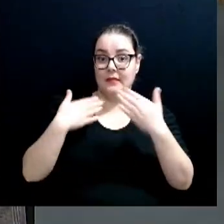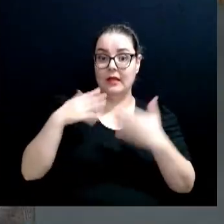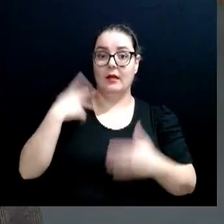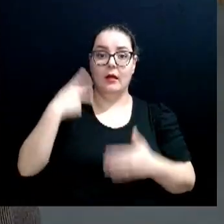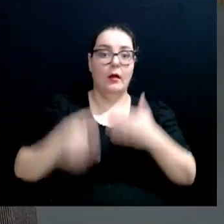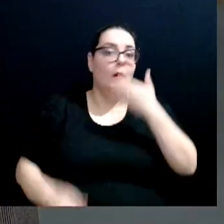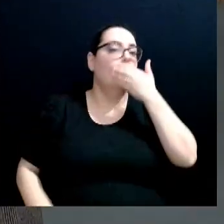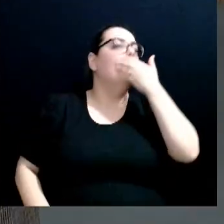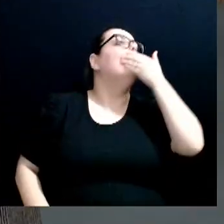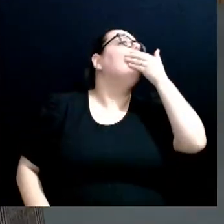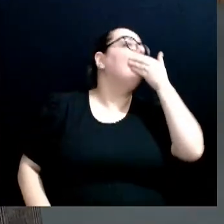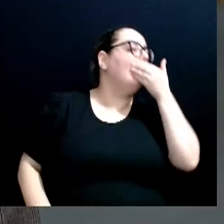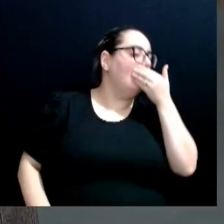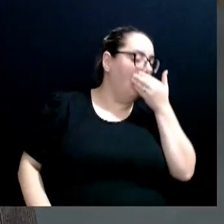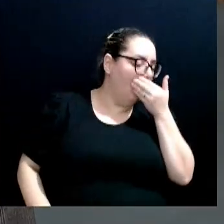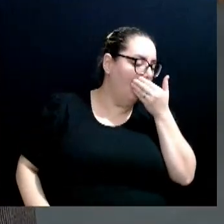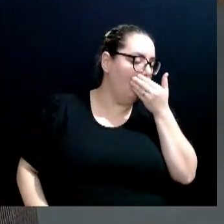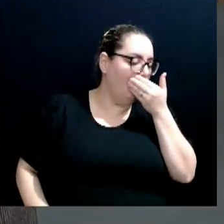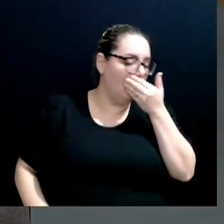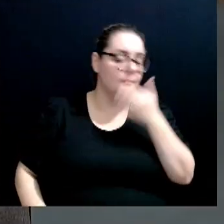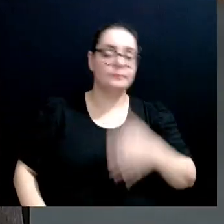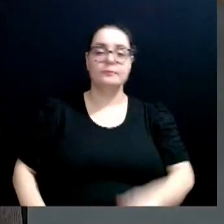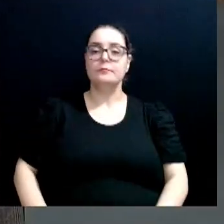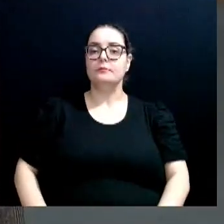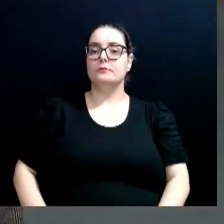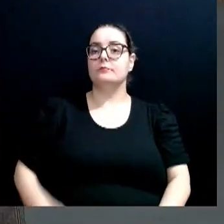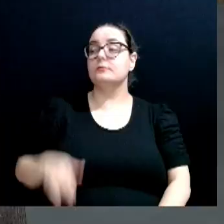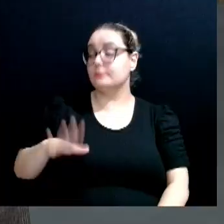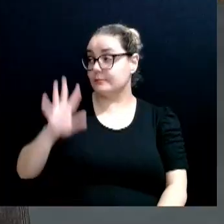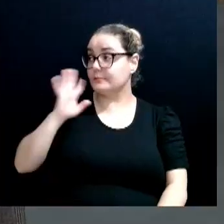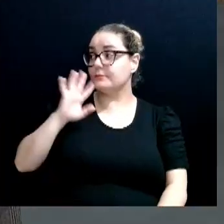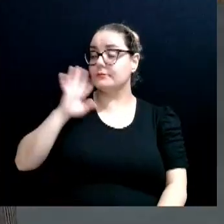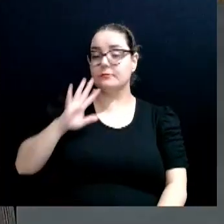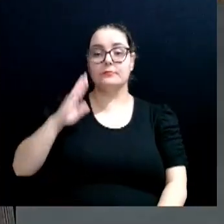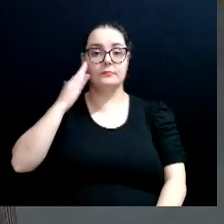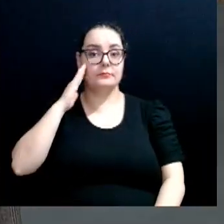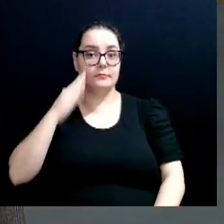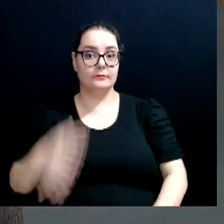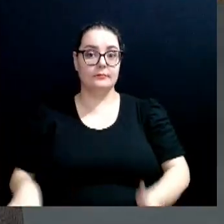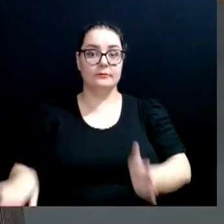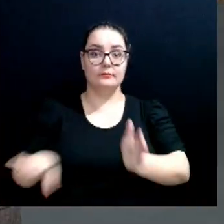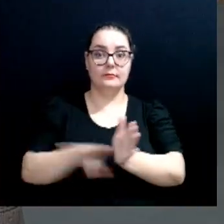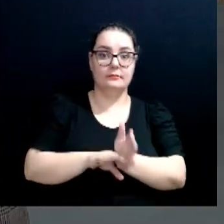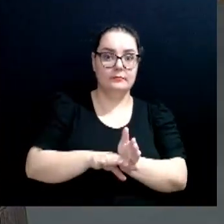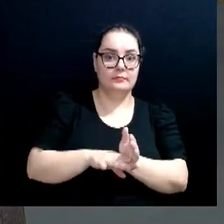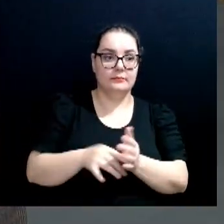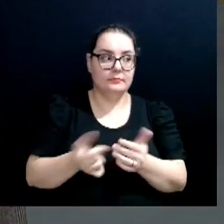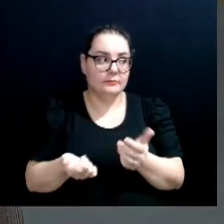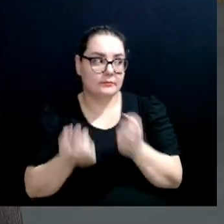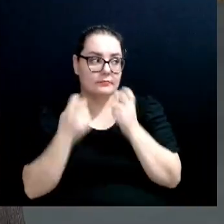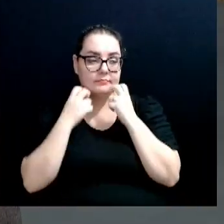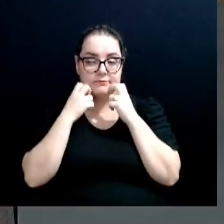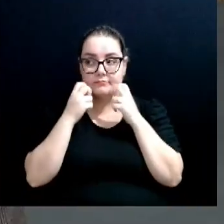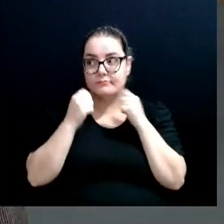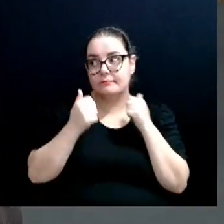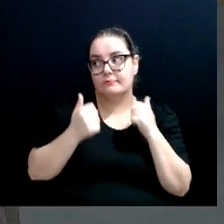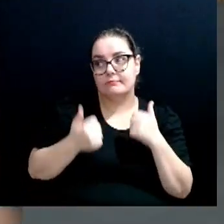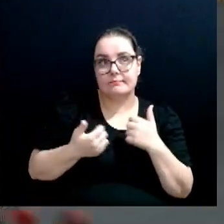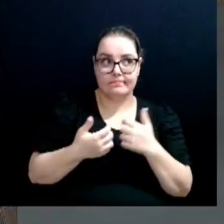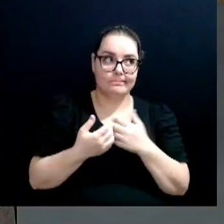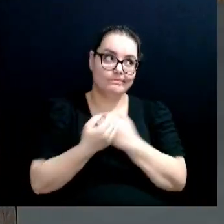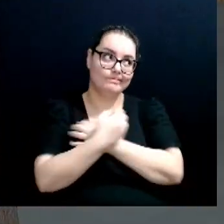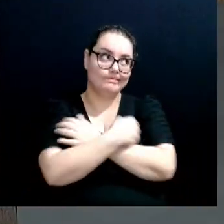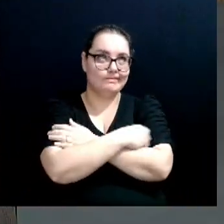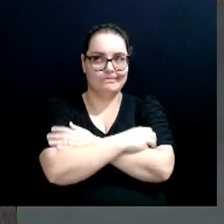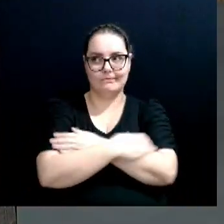O mais legal assim que a gente entende aqui é como eles chegam muito travados, muito tímidos, né? Porque é um ambiente intimidador e